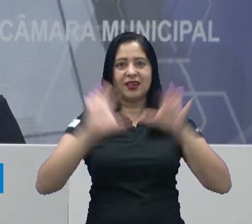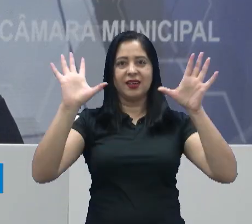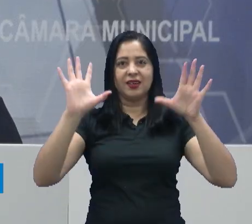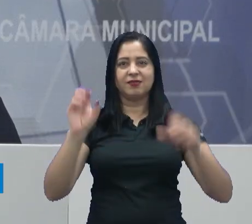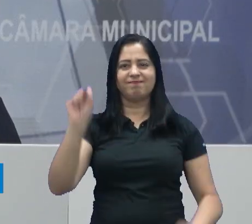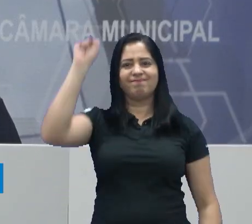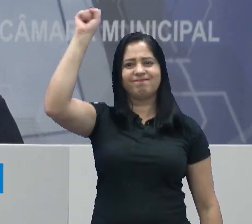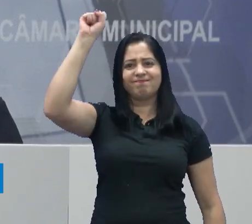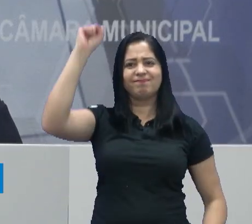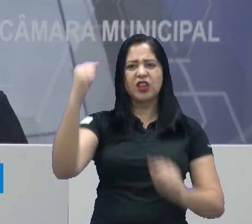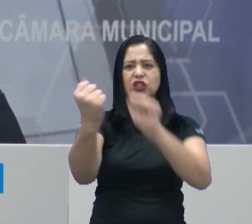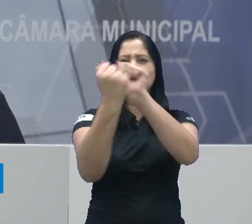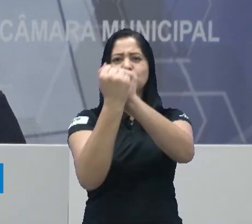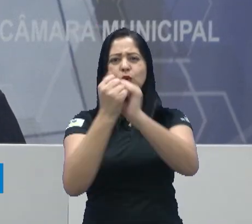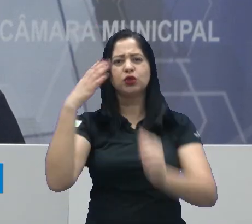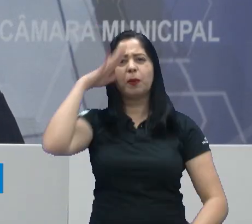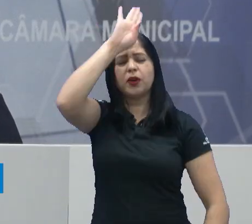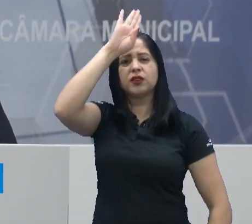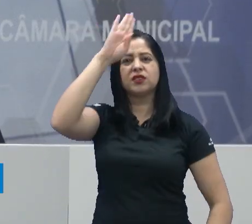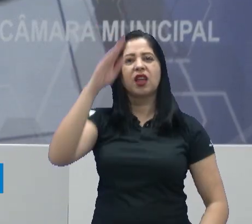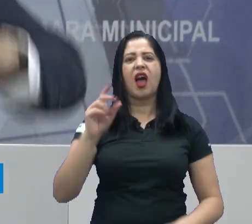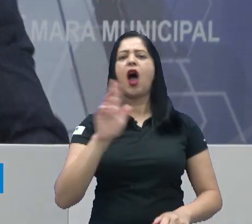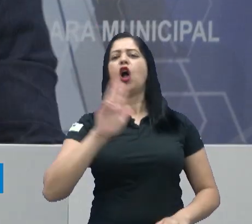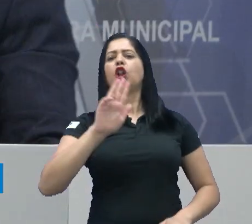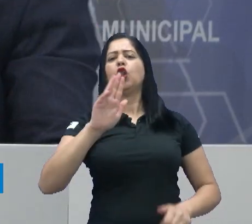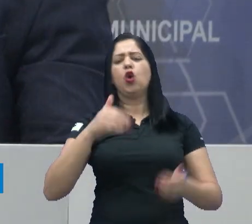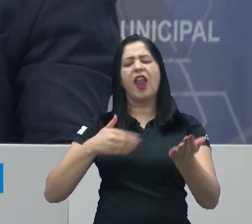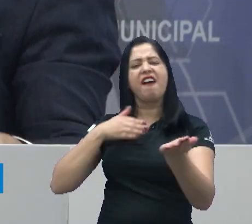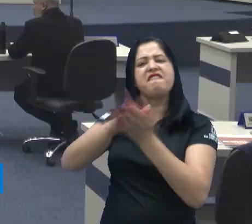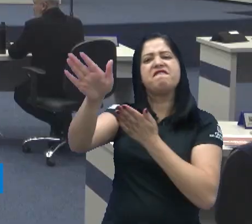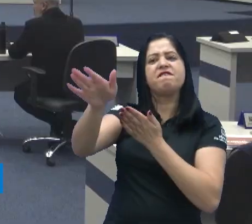junto, Bolsonaro! Fora Lula!